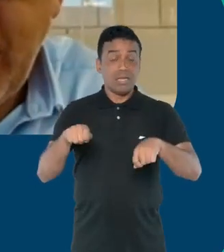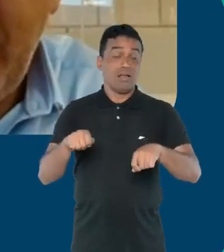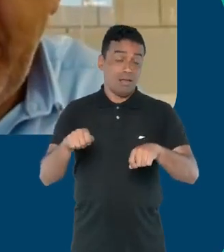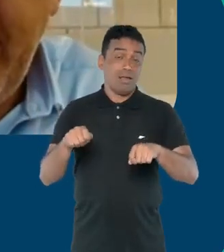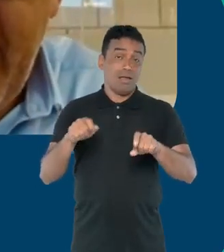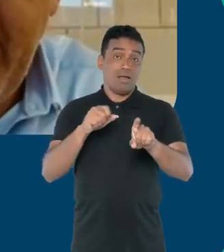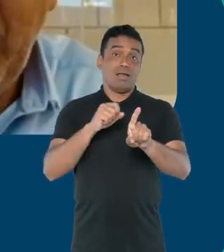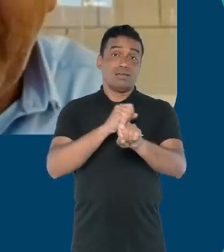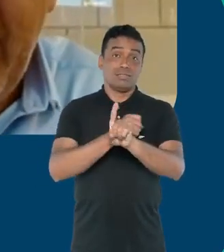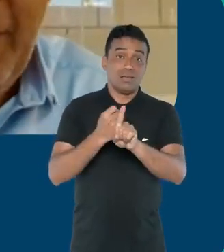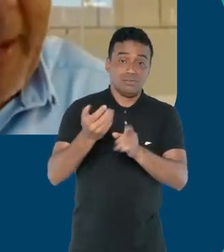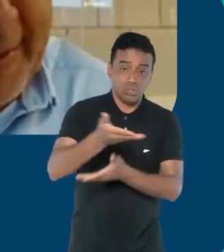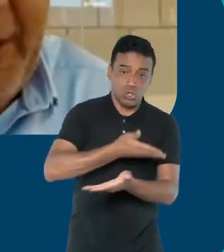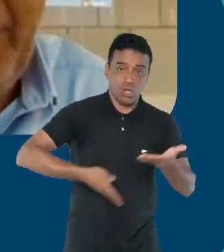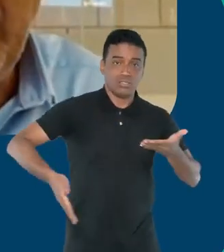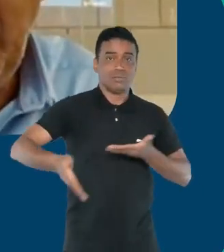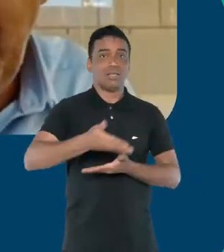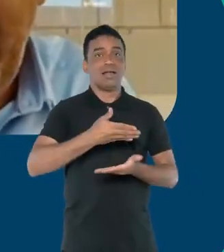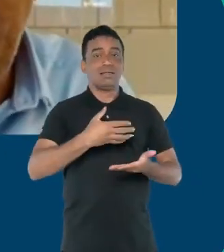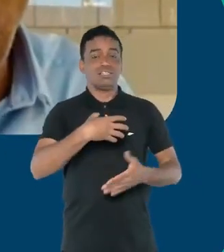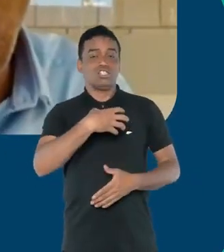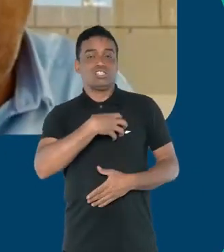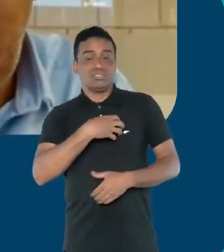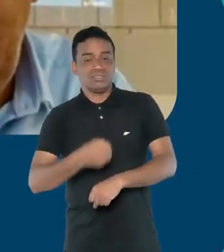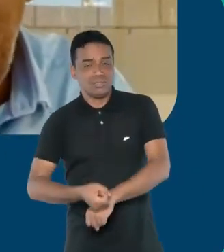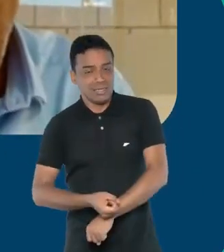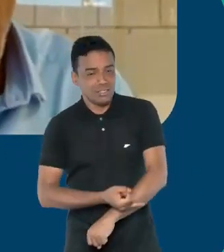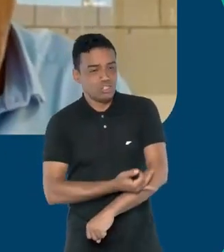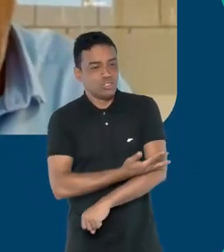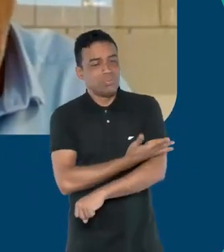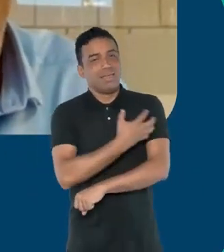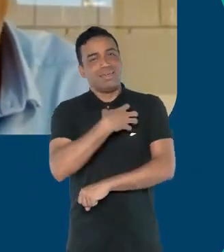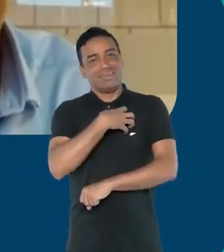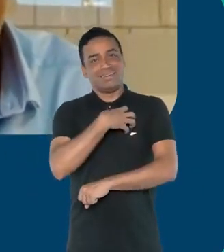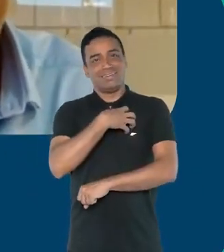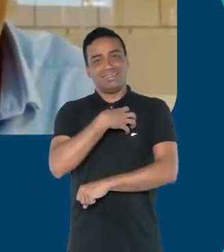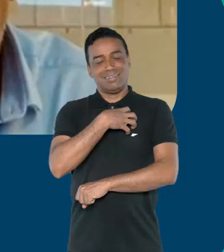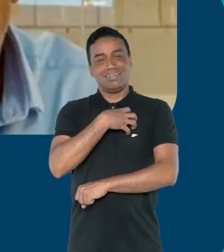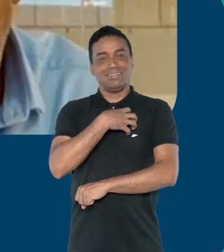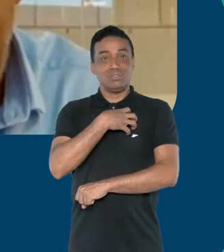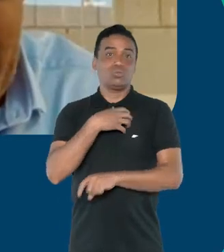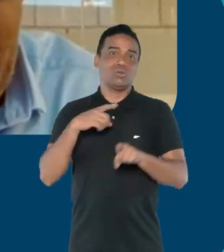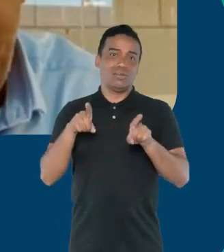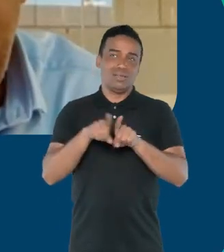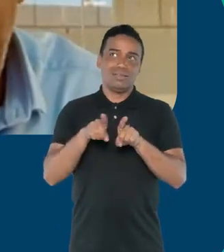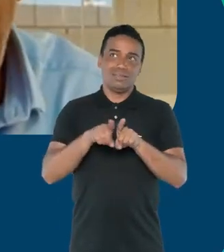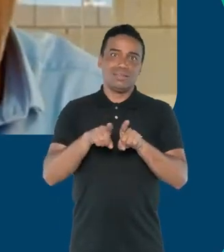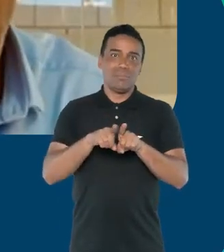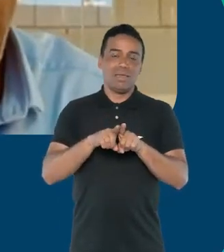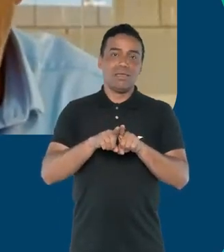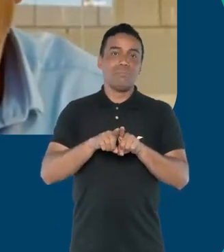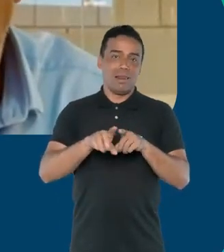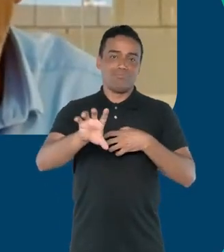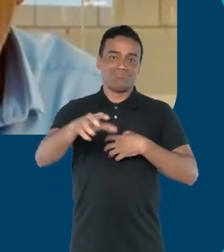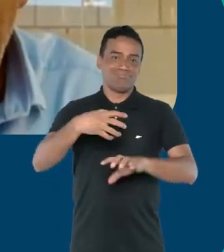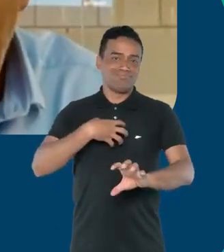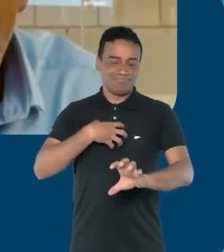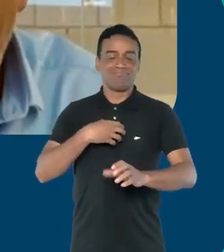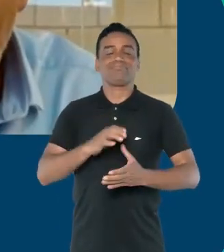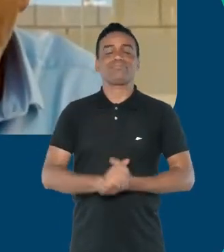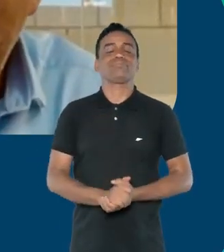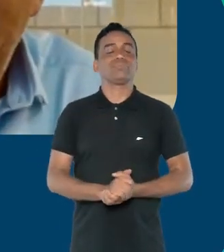permitem essa sociabilidade, né? Passa ali pelos sentimentos e, evidentemente, pela